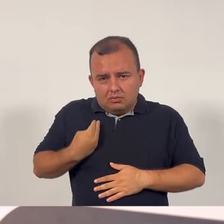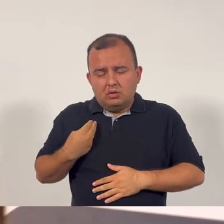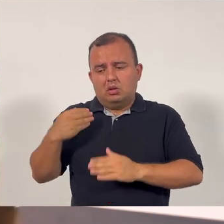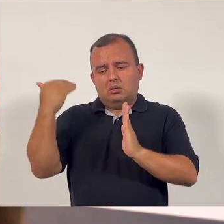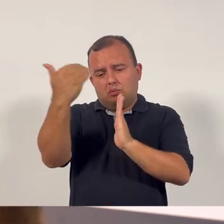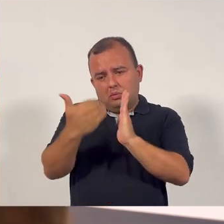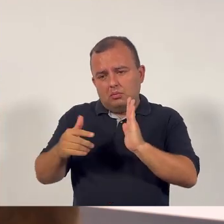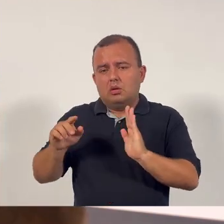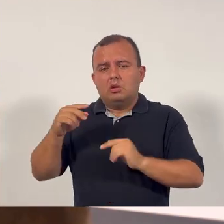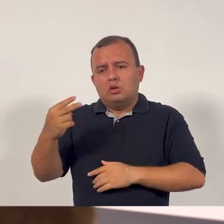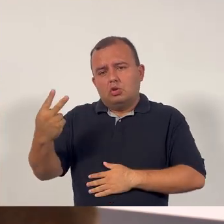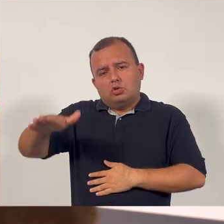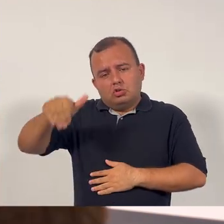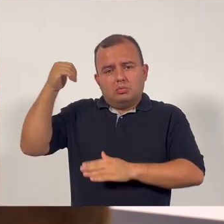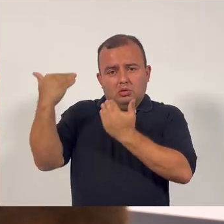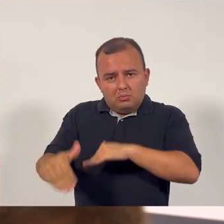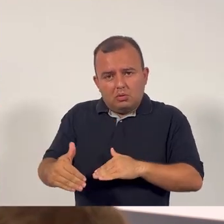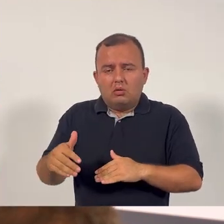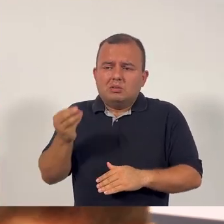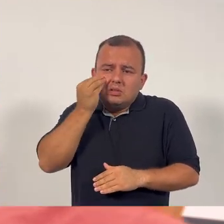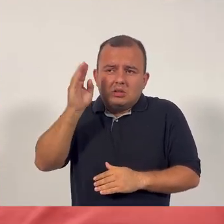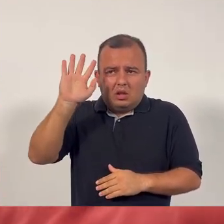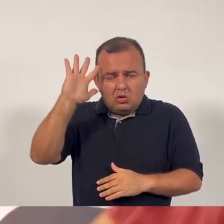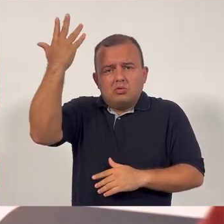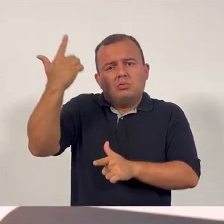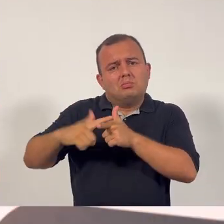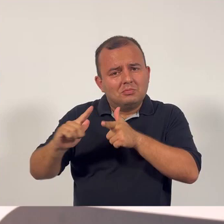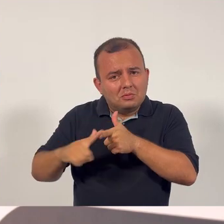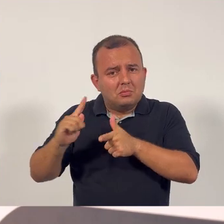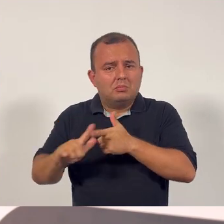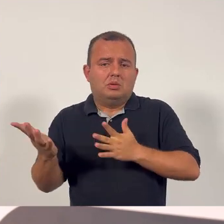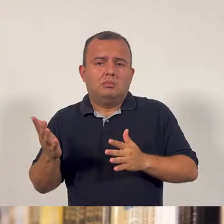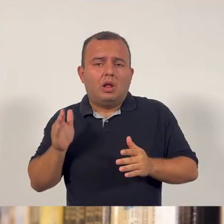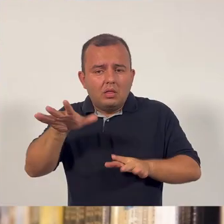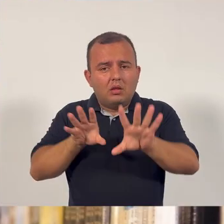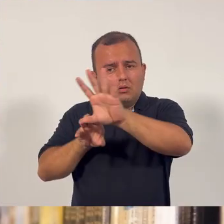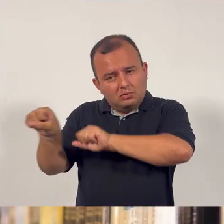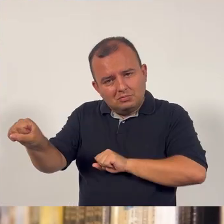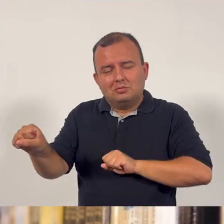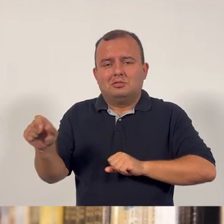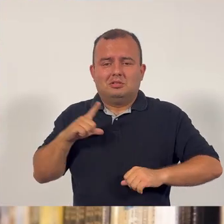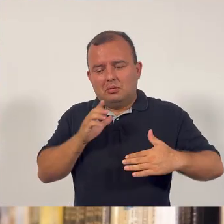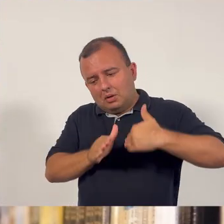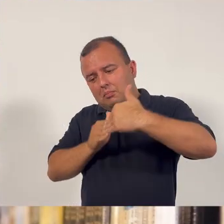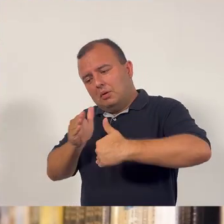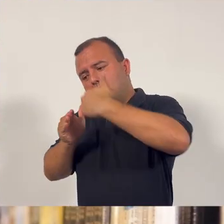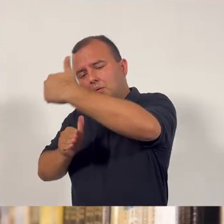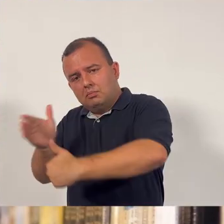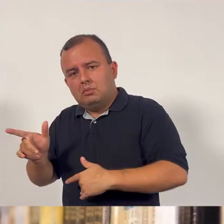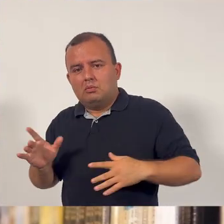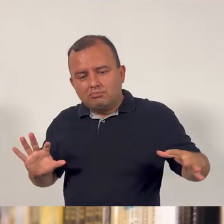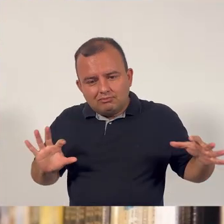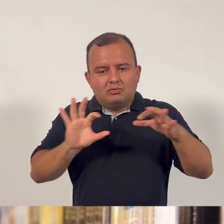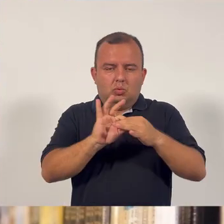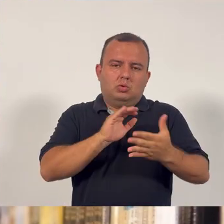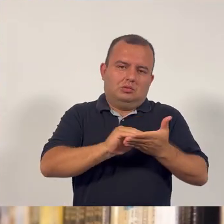ali de protocolo, segunda chamada do aluno, né? De tentar resolver os problemas do aluno, até a colação de grau. Então, está em todos os